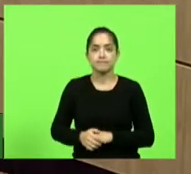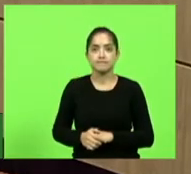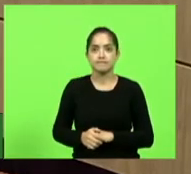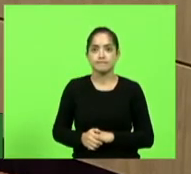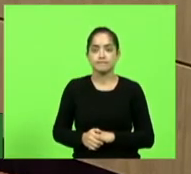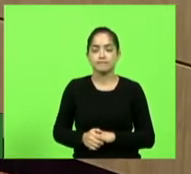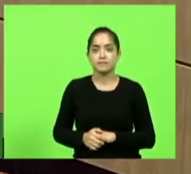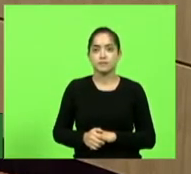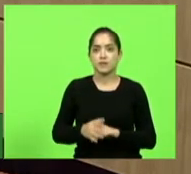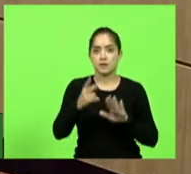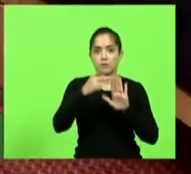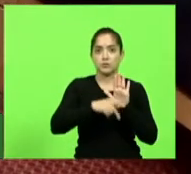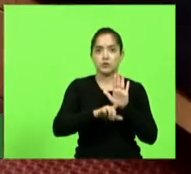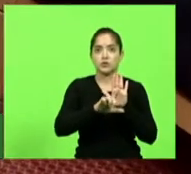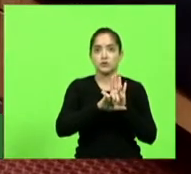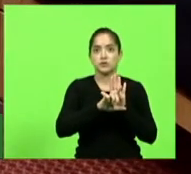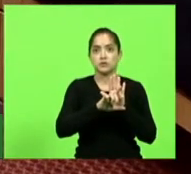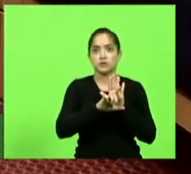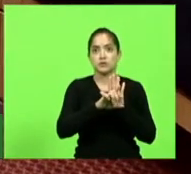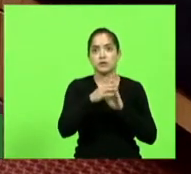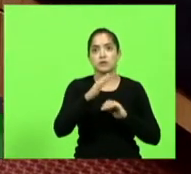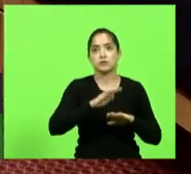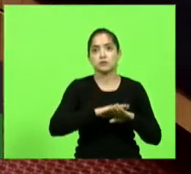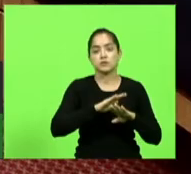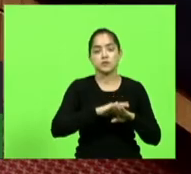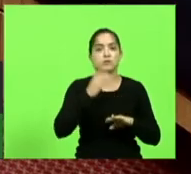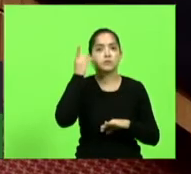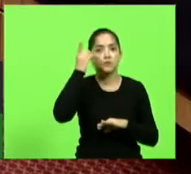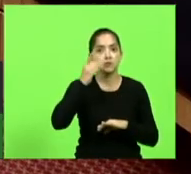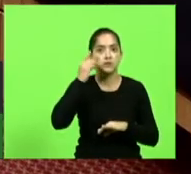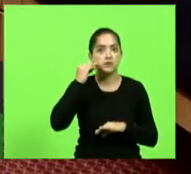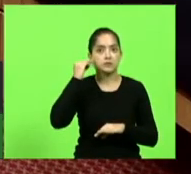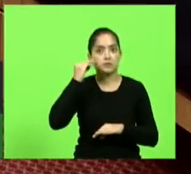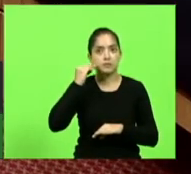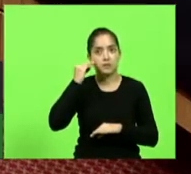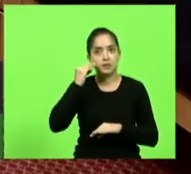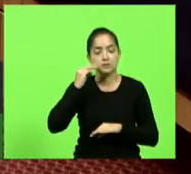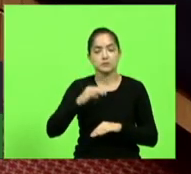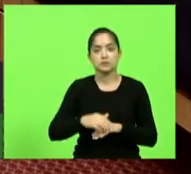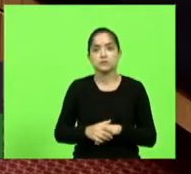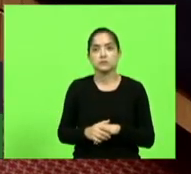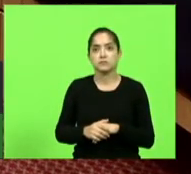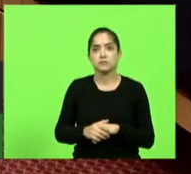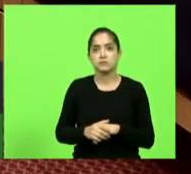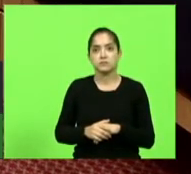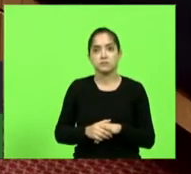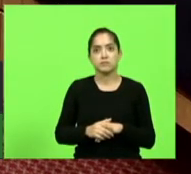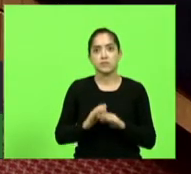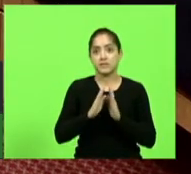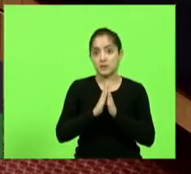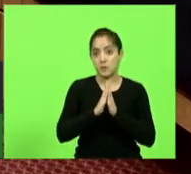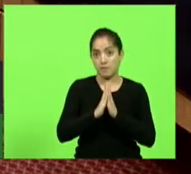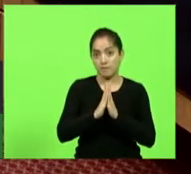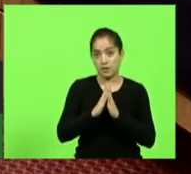O projeto de lei do deputado Márcio Machado, ele tem, evidentemente, um apelo muito